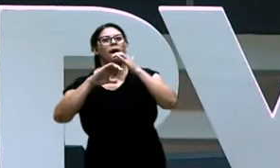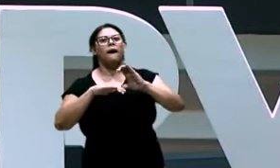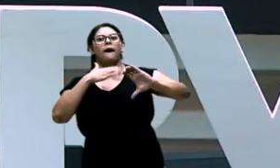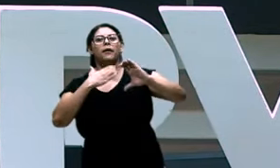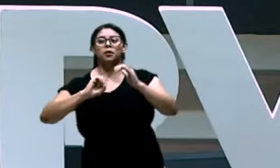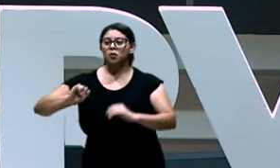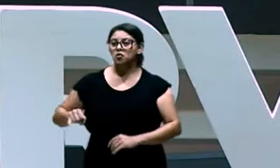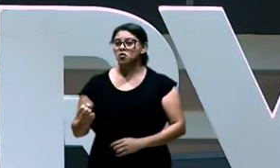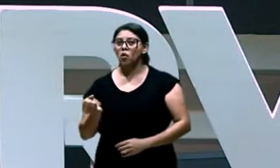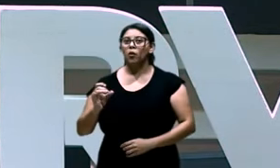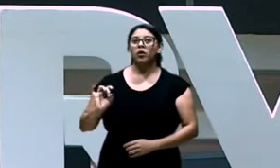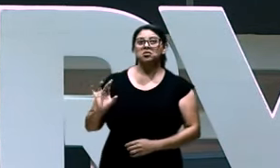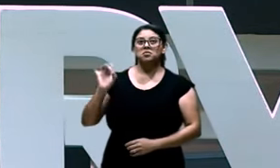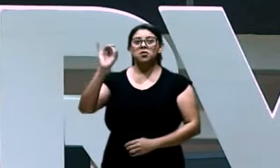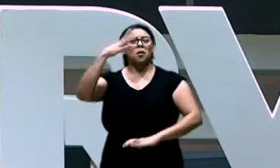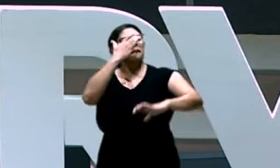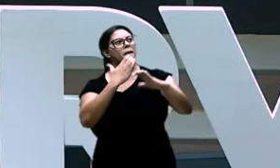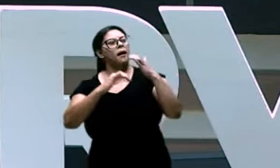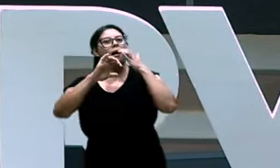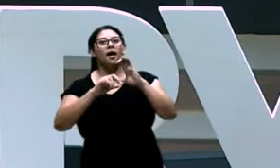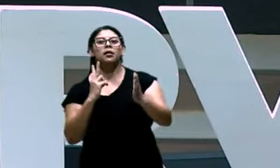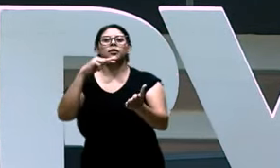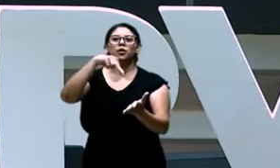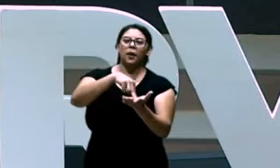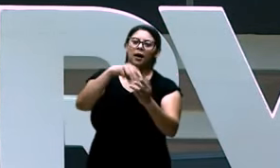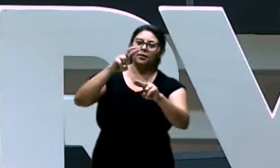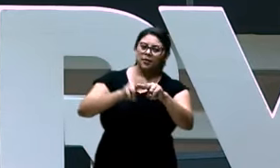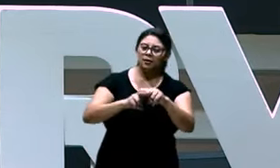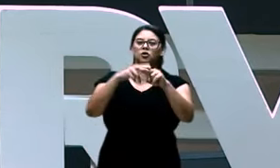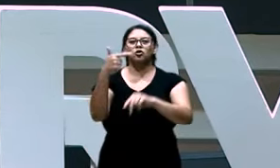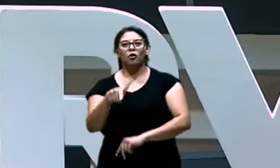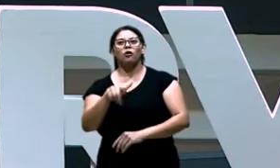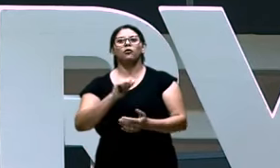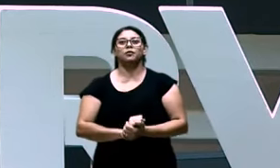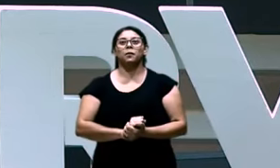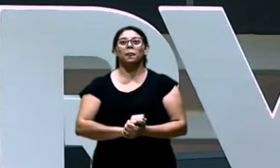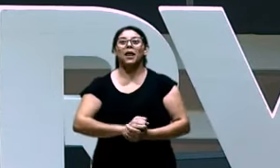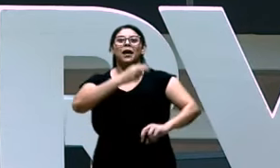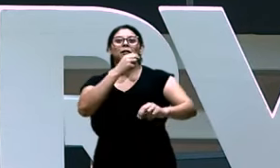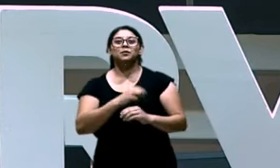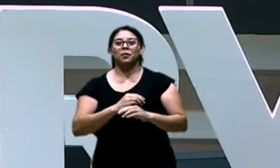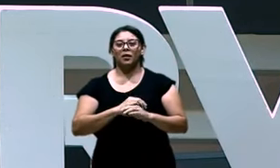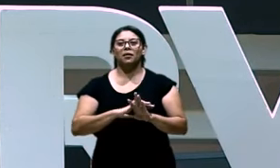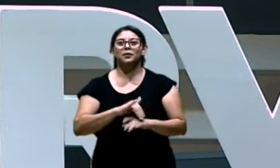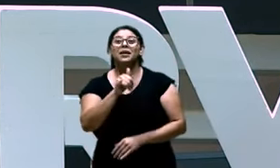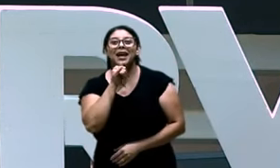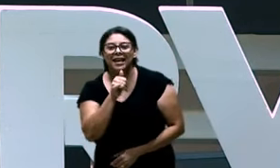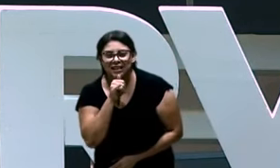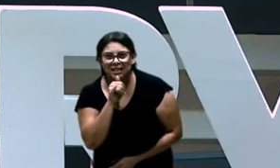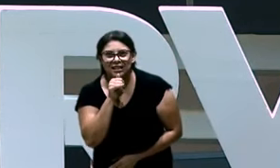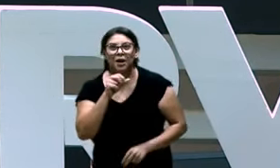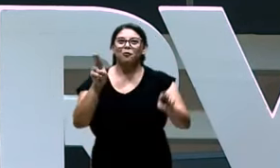oportunidade para cantar mais um hino, canta mais um hino, a gente fica de pé, senta de novo, canta 50 hinos, fica de pé, senta de novo, eu já sei